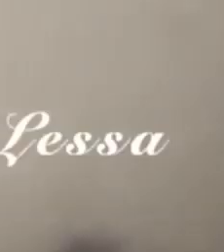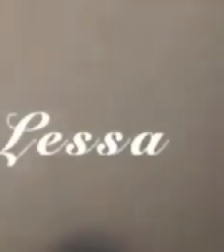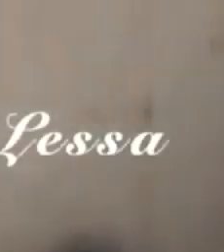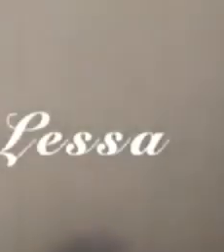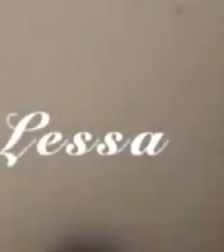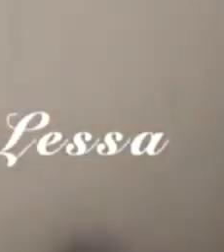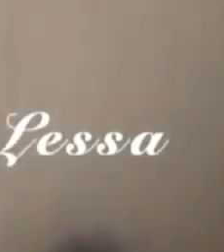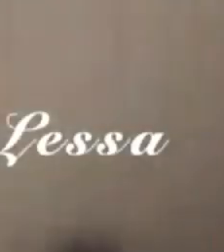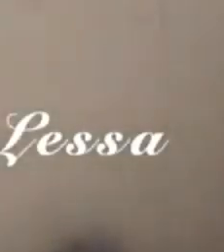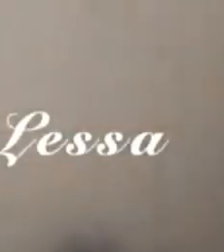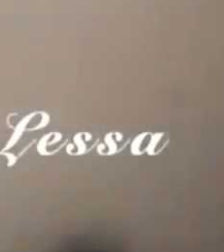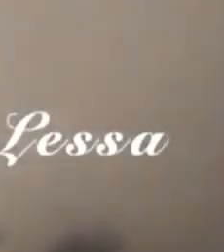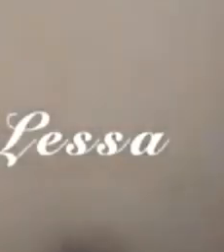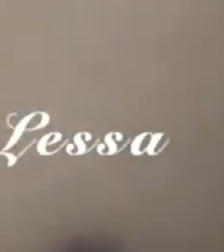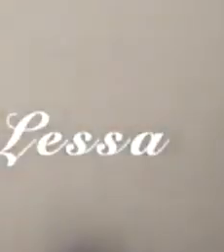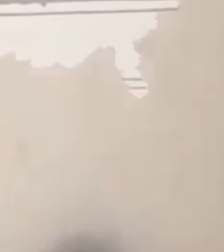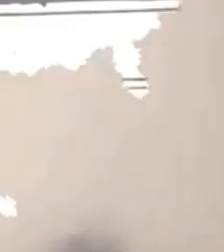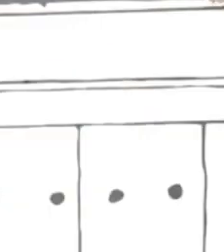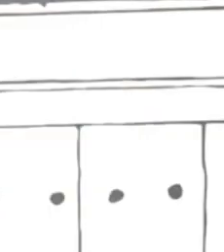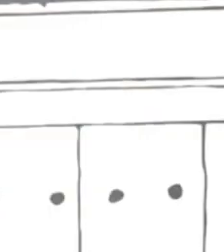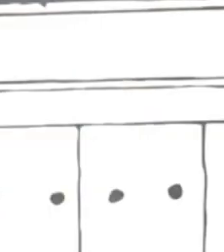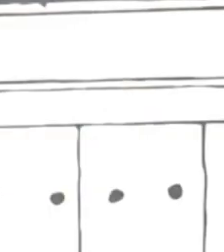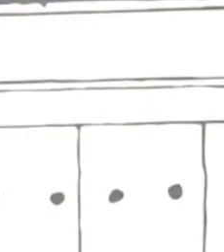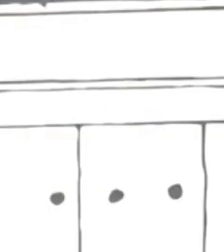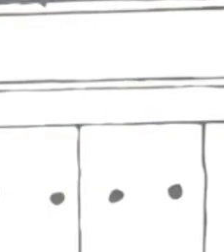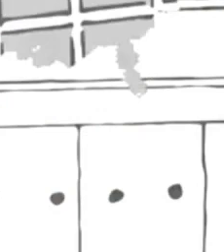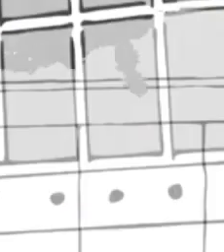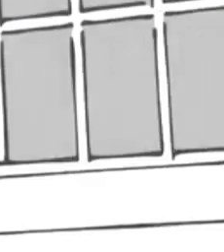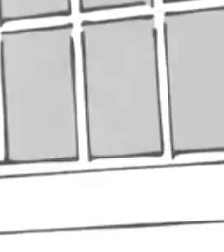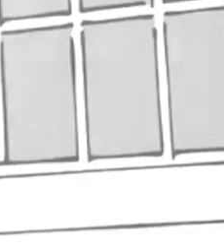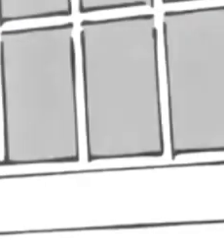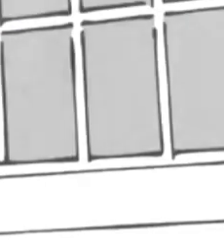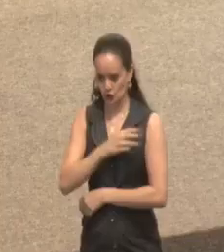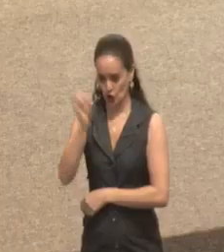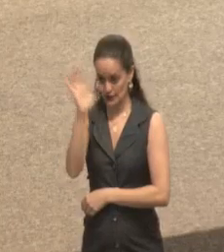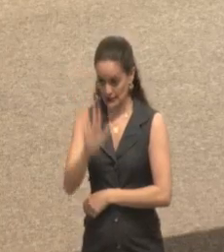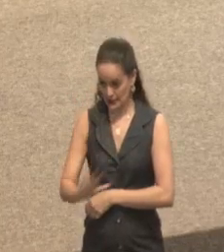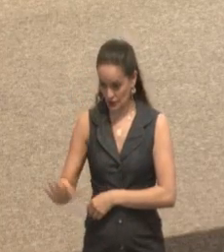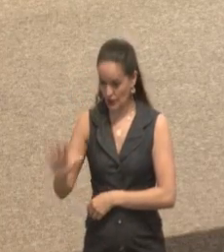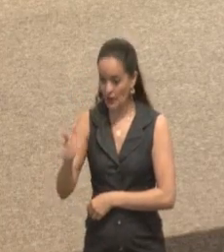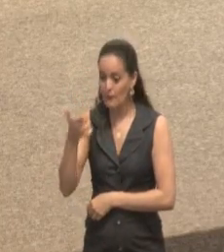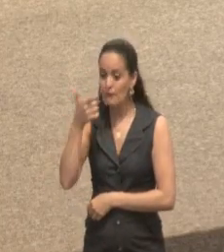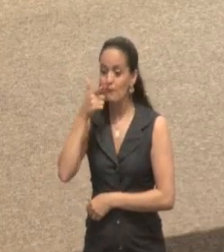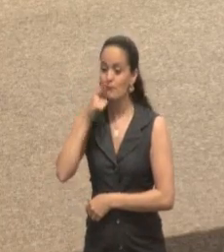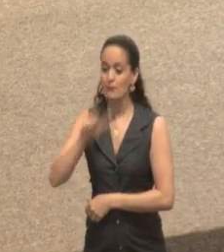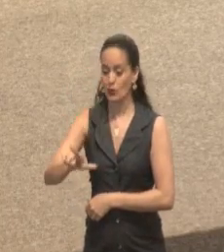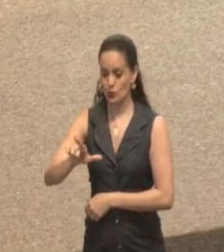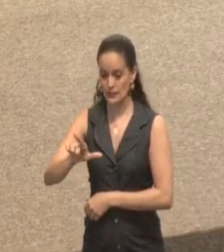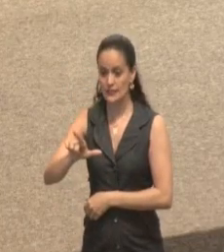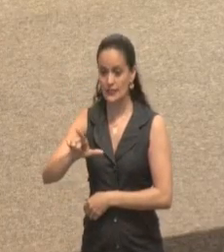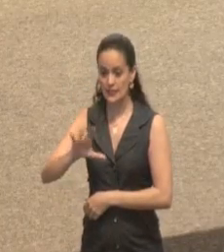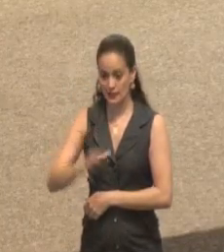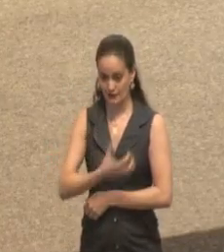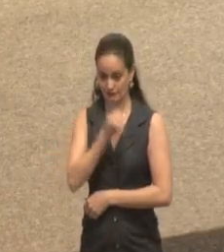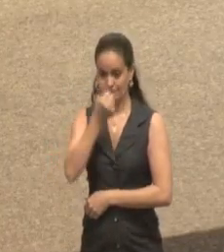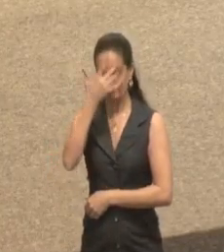coração, os batistas brasileiros fundaram a Junta de Missões Nacionais para conquistar a nossa pátria para Cristo.